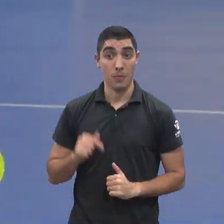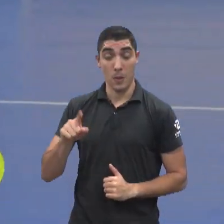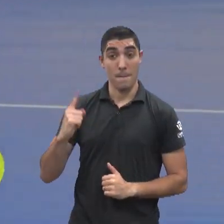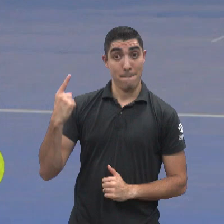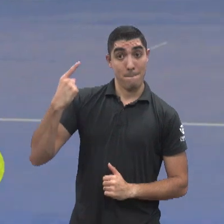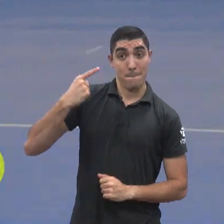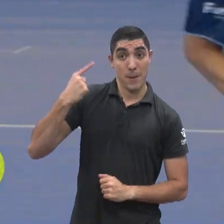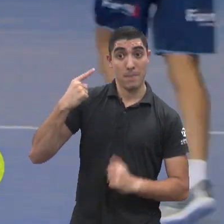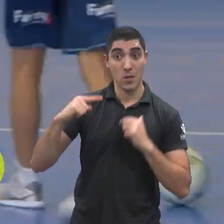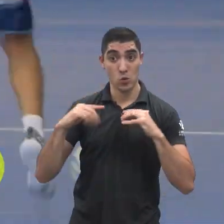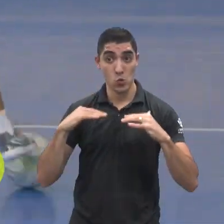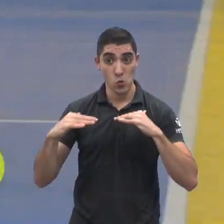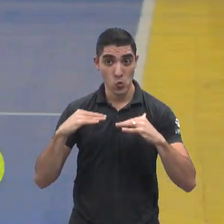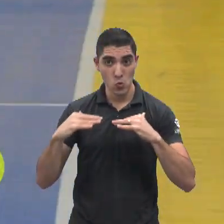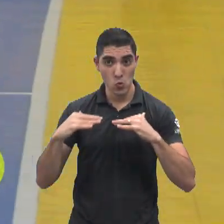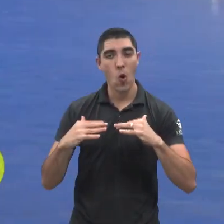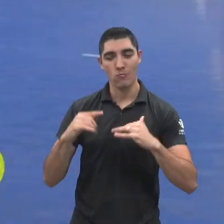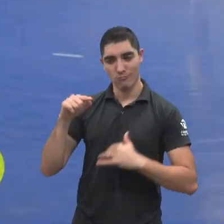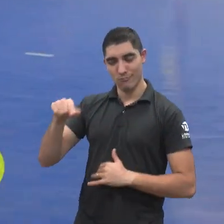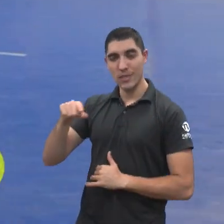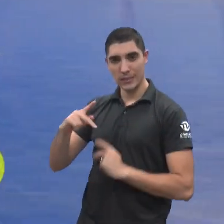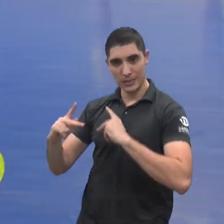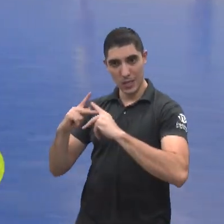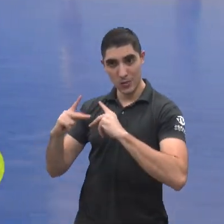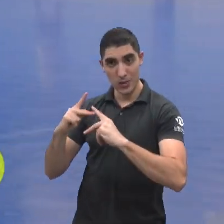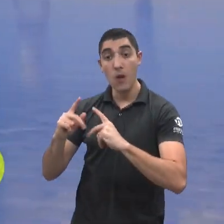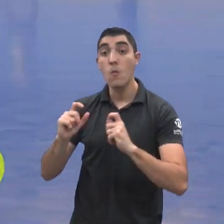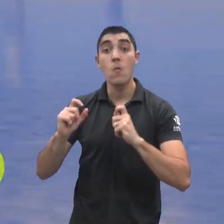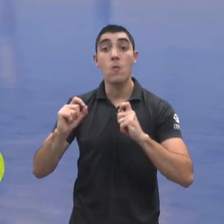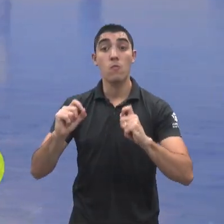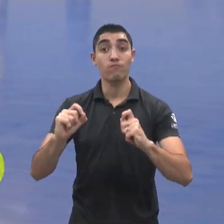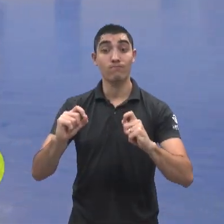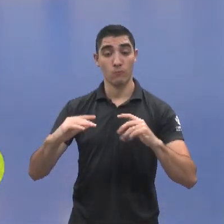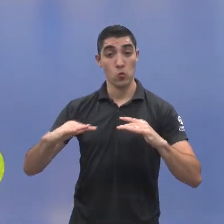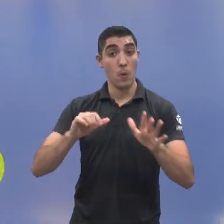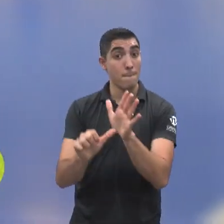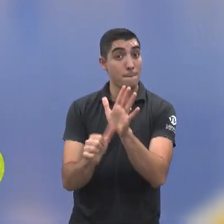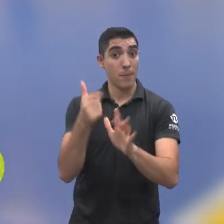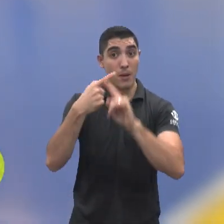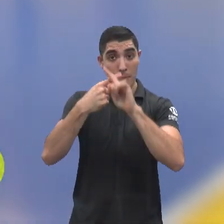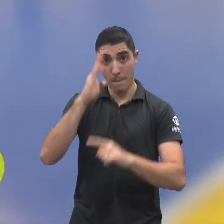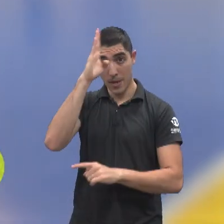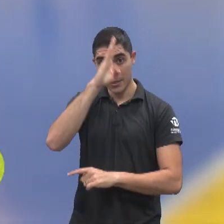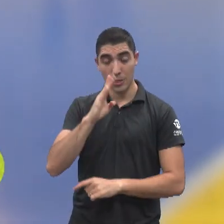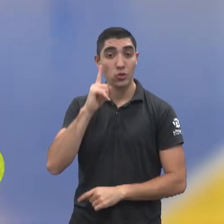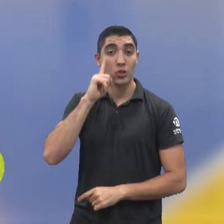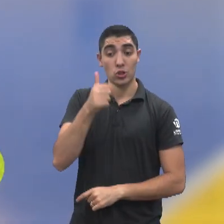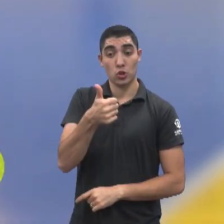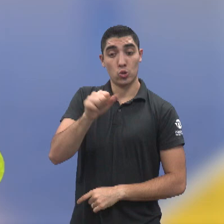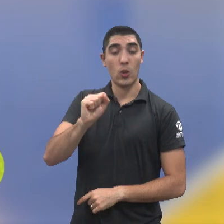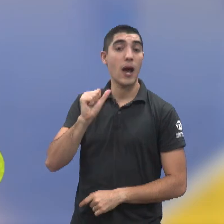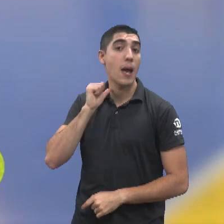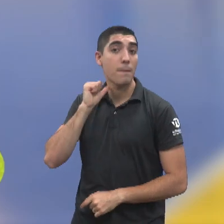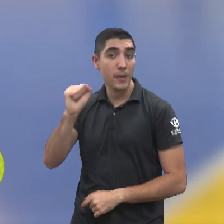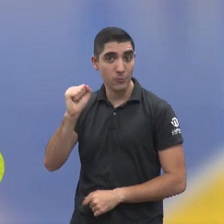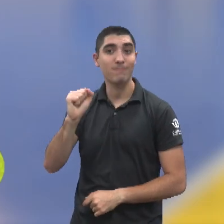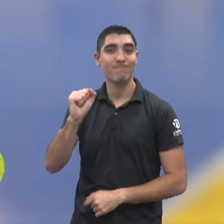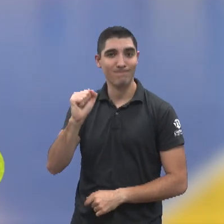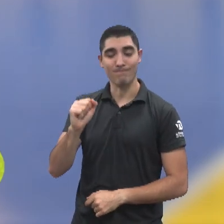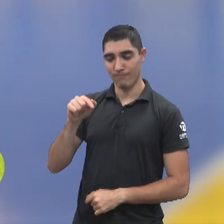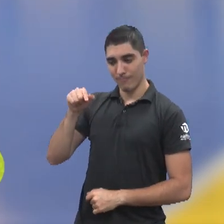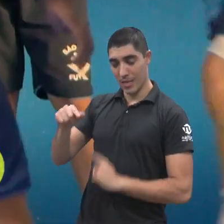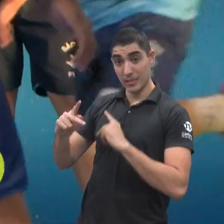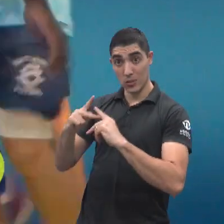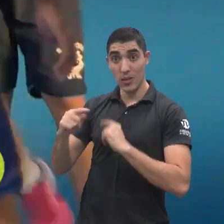São José Futsal em 2025 será na estreia da Liga Nacional, no dia 18 de abril, contra o Sport Futuro